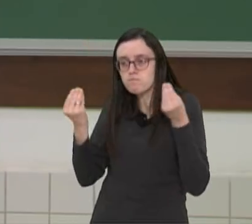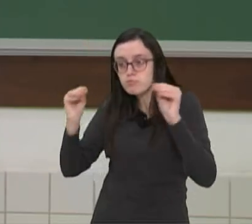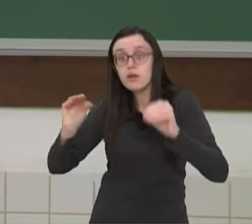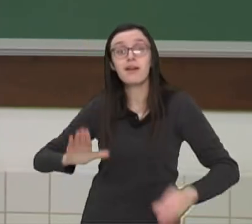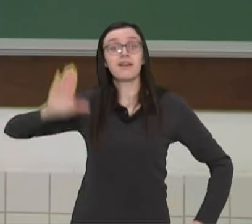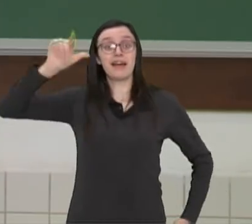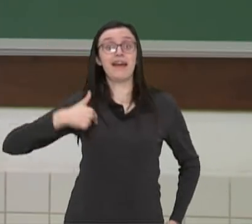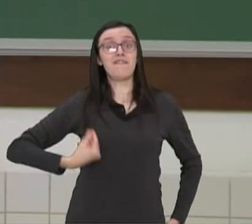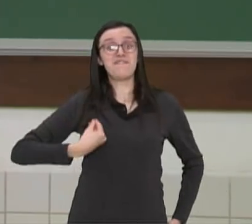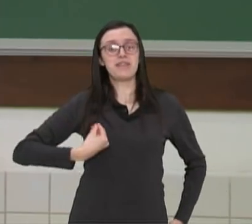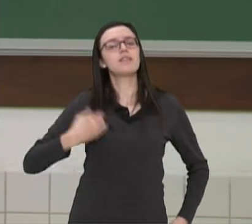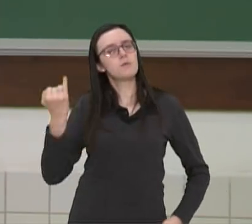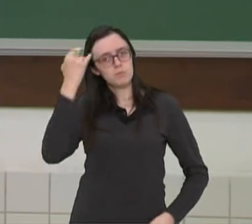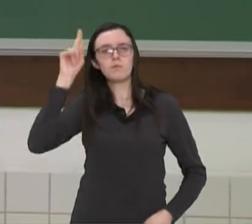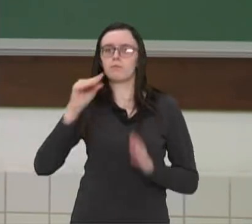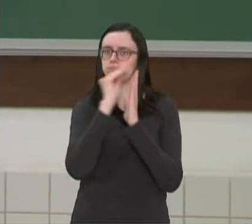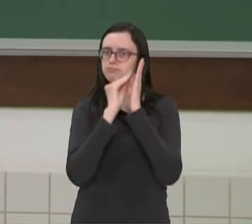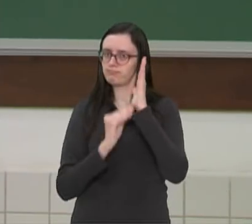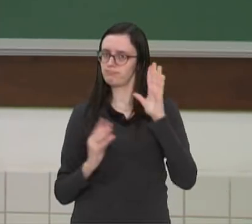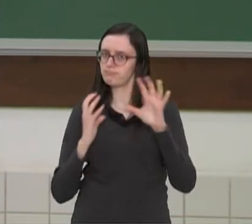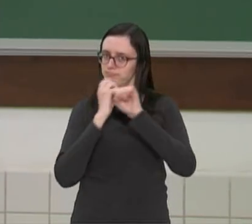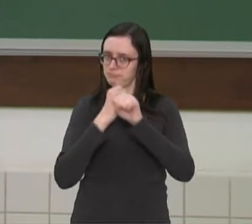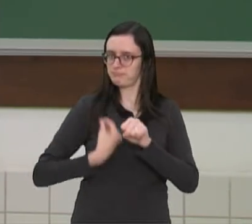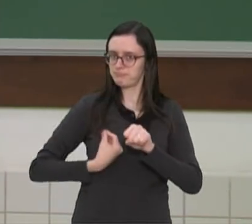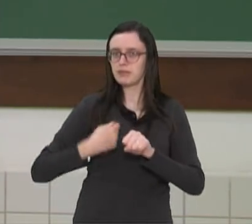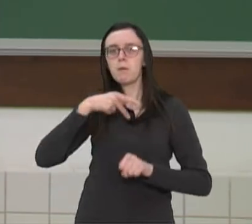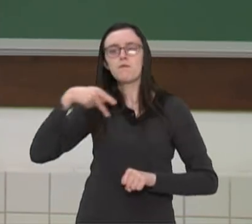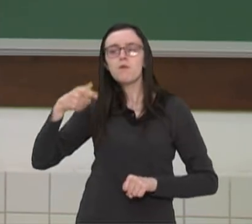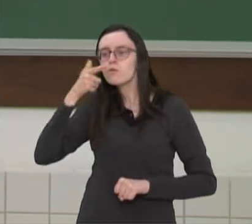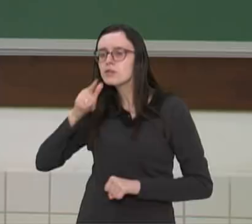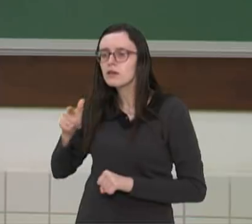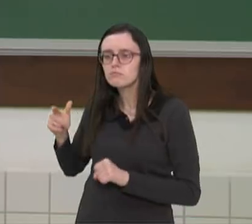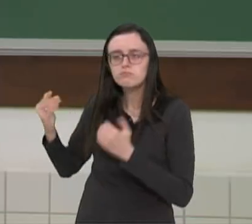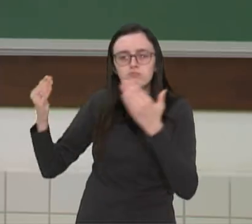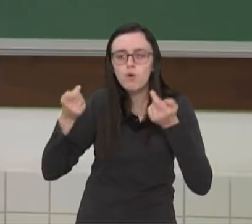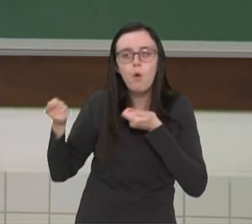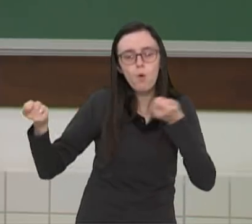tá? Porque isso está contando a presença de vocês para os professores também lá,